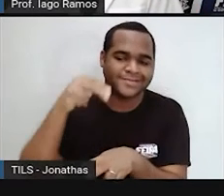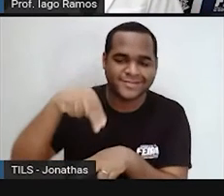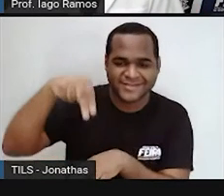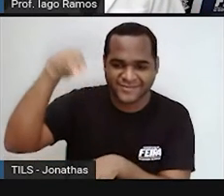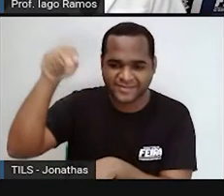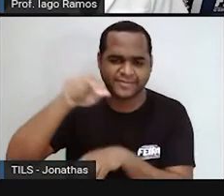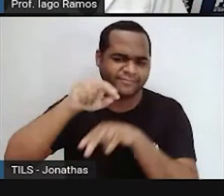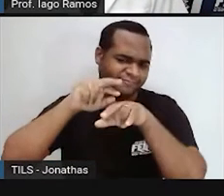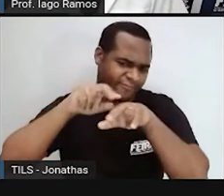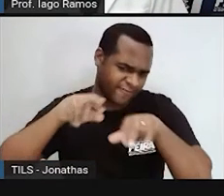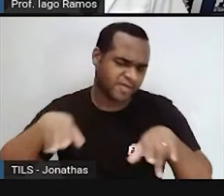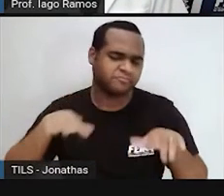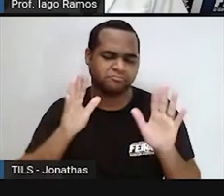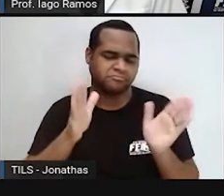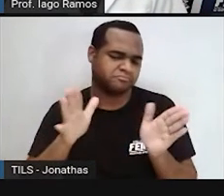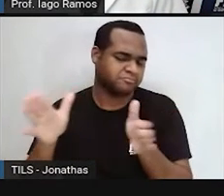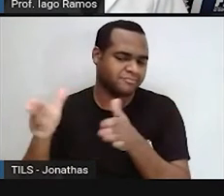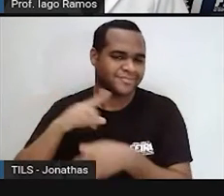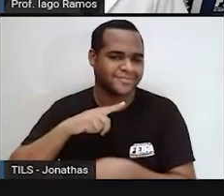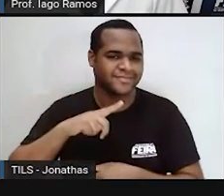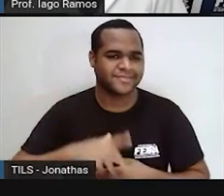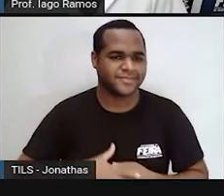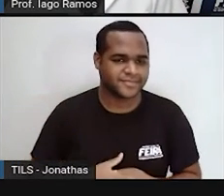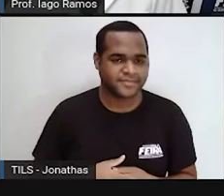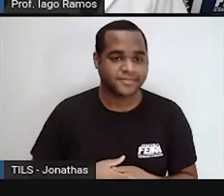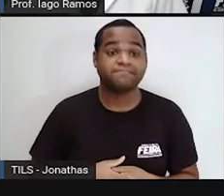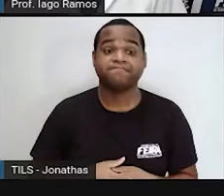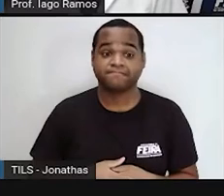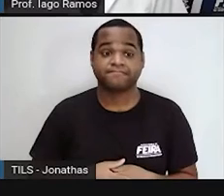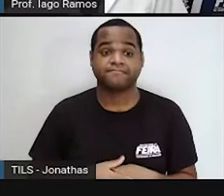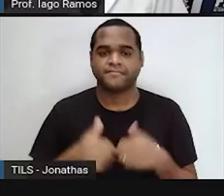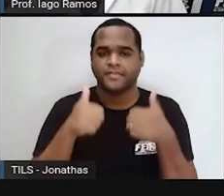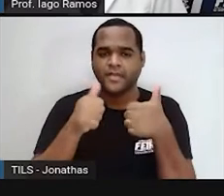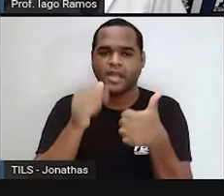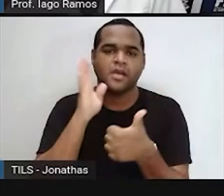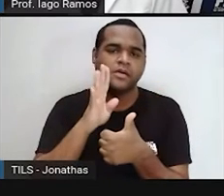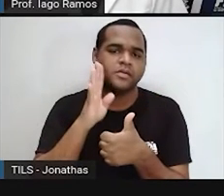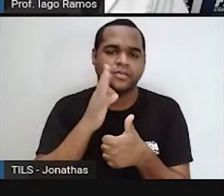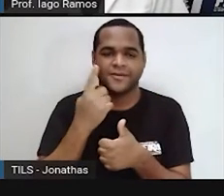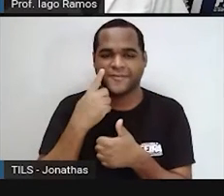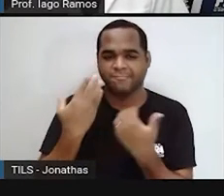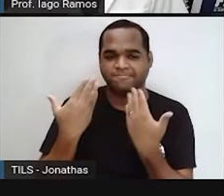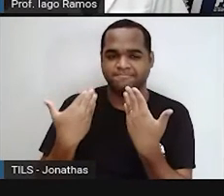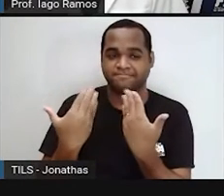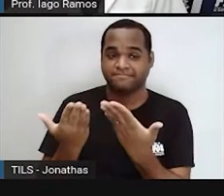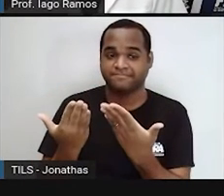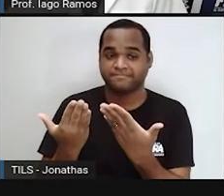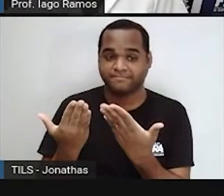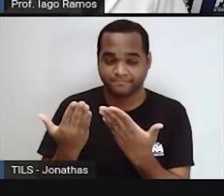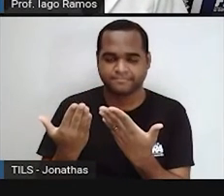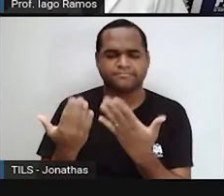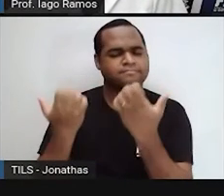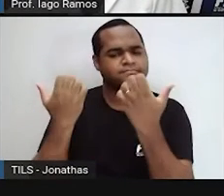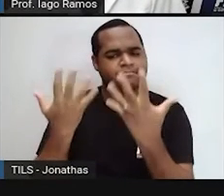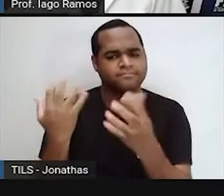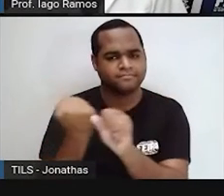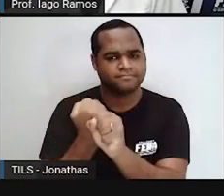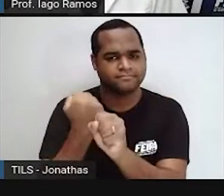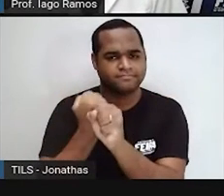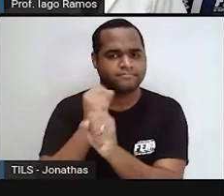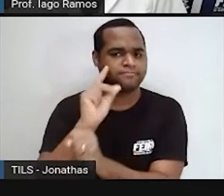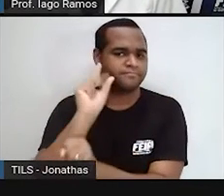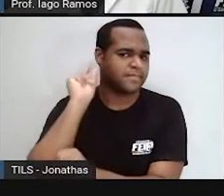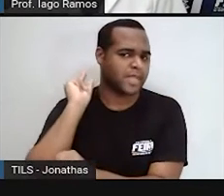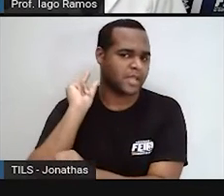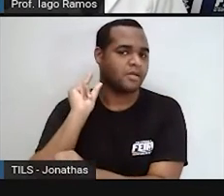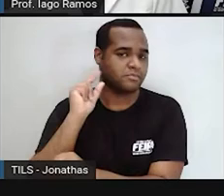séries que eu falei aqui tá bom mas olha só que bate bacana isso né elas foram construídas há